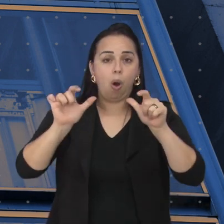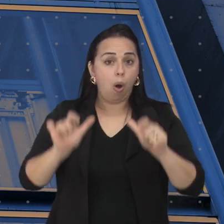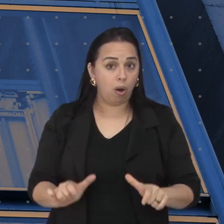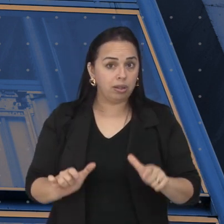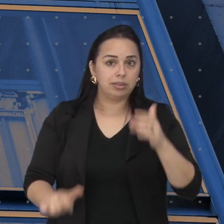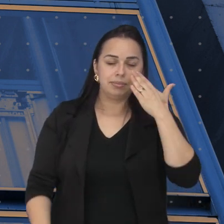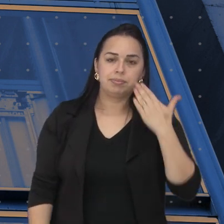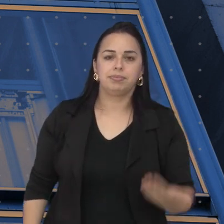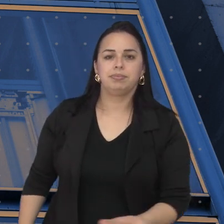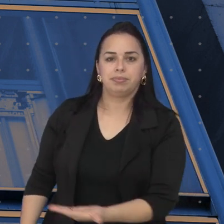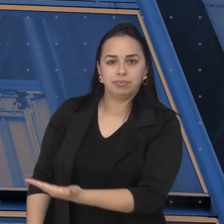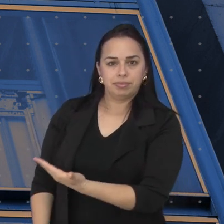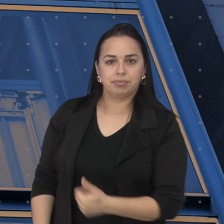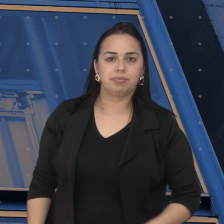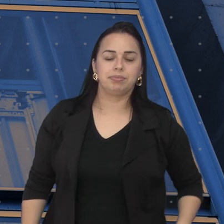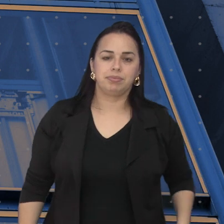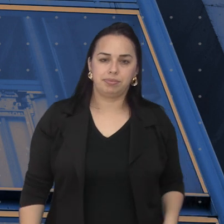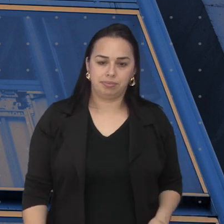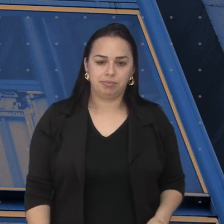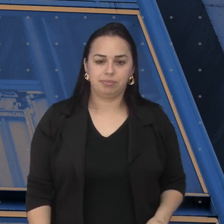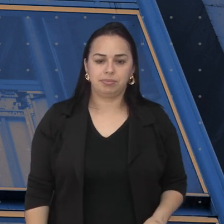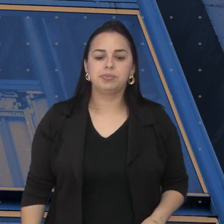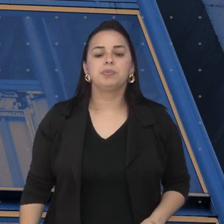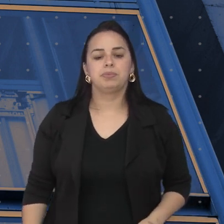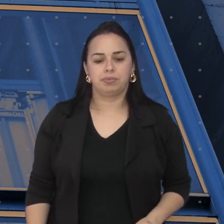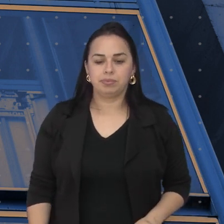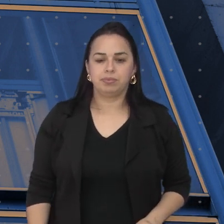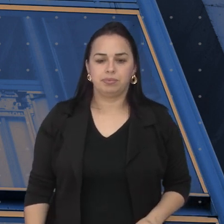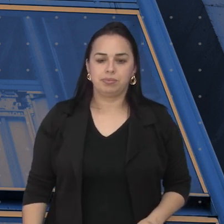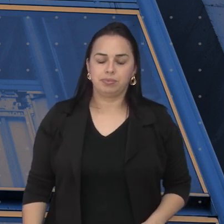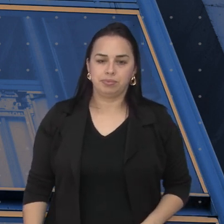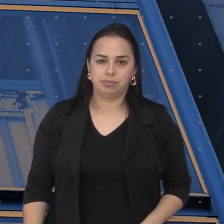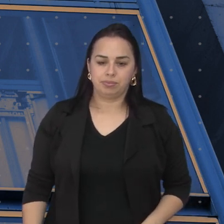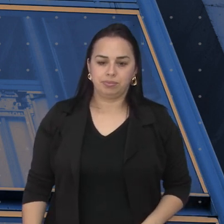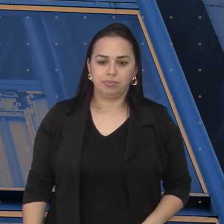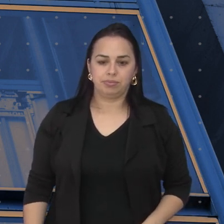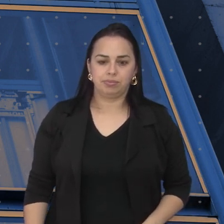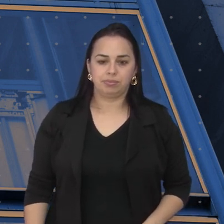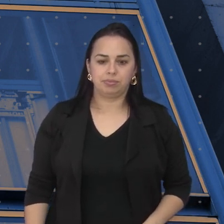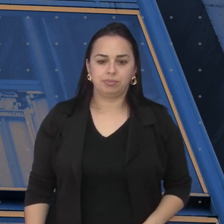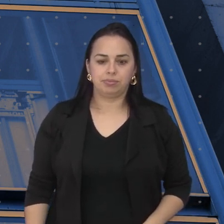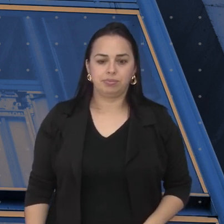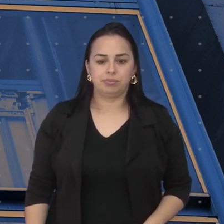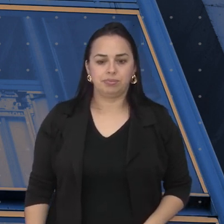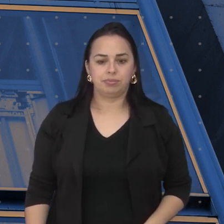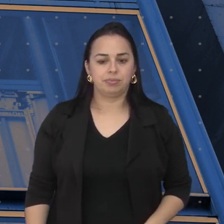cidadão. O PAT fica na Praça Afonso Pena, número 175, no centro.